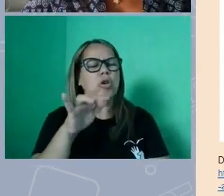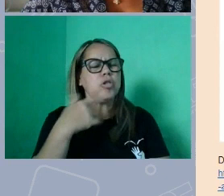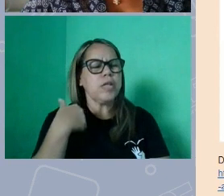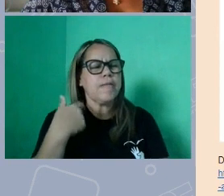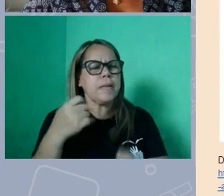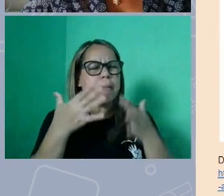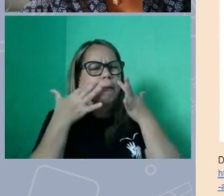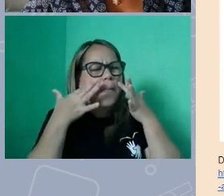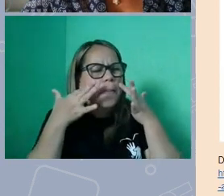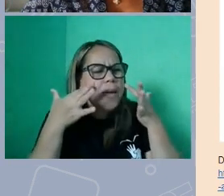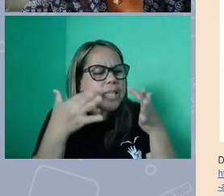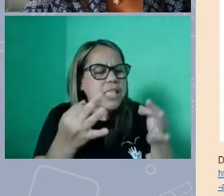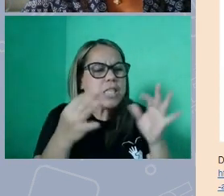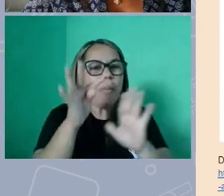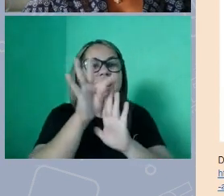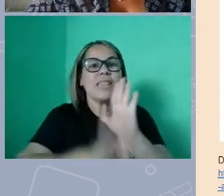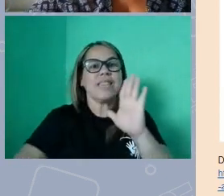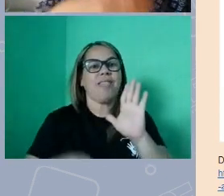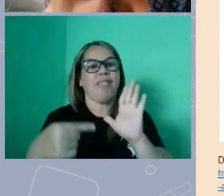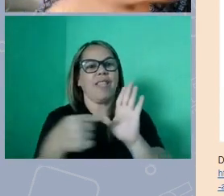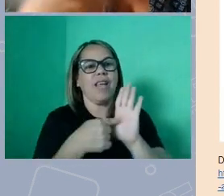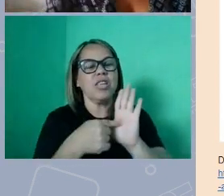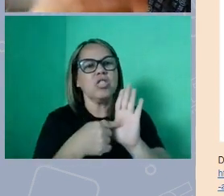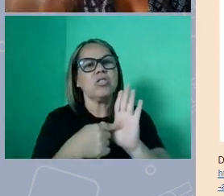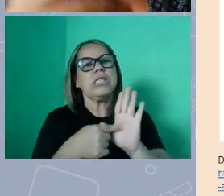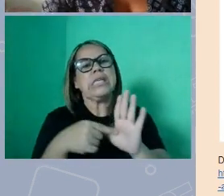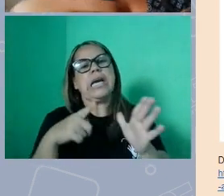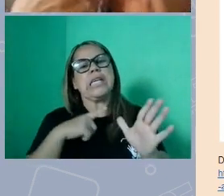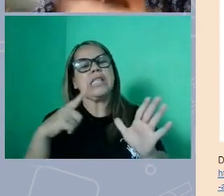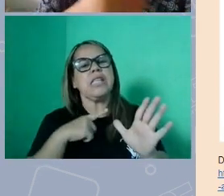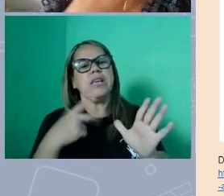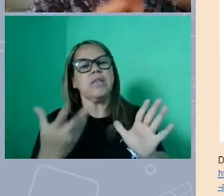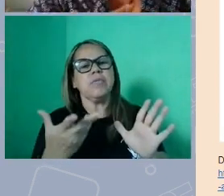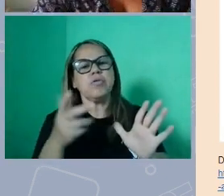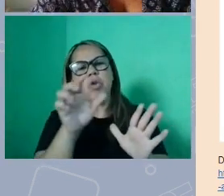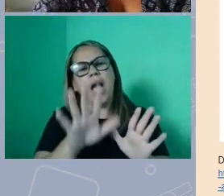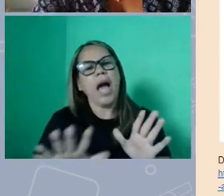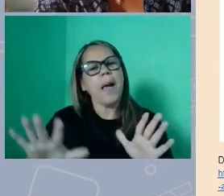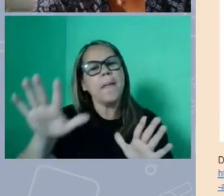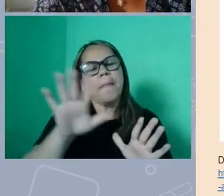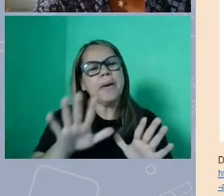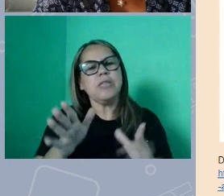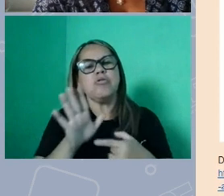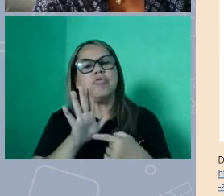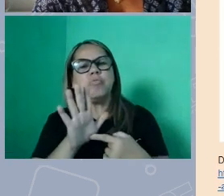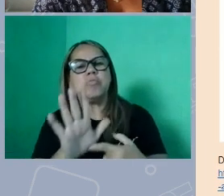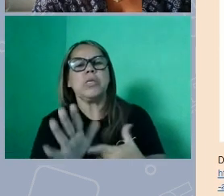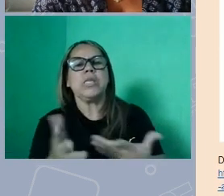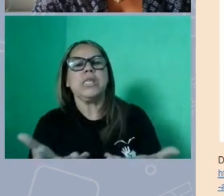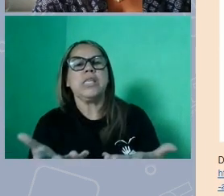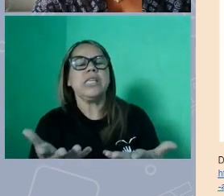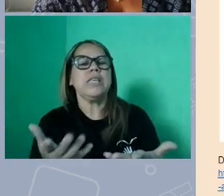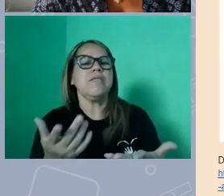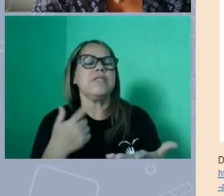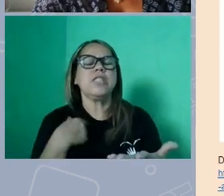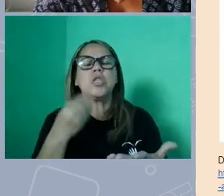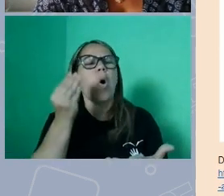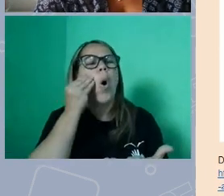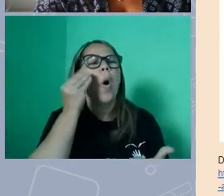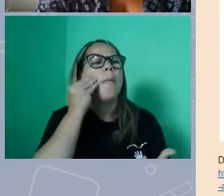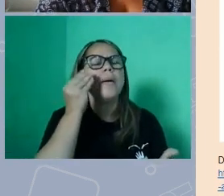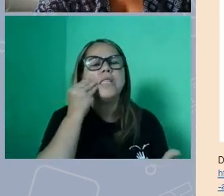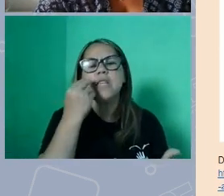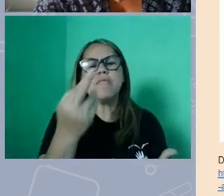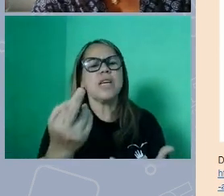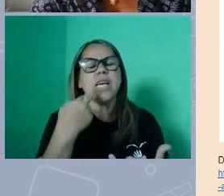atentos à questão do texto né a gente tem aqui a imagem uma forma de representação também e aí que vocês observem e